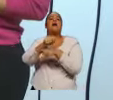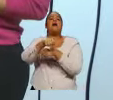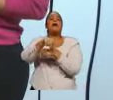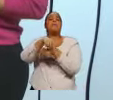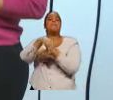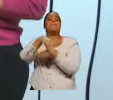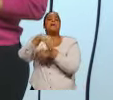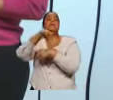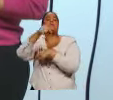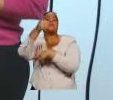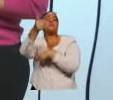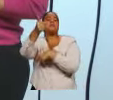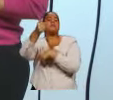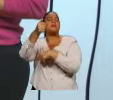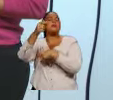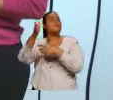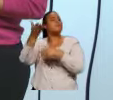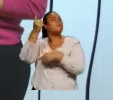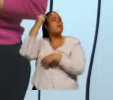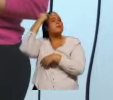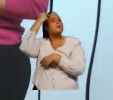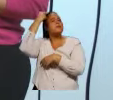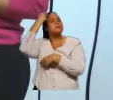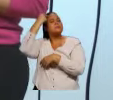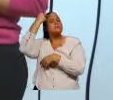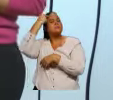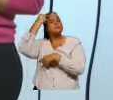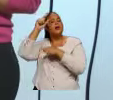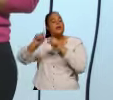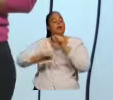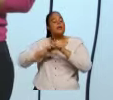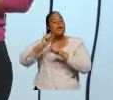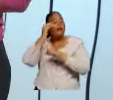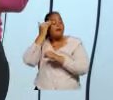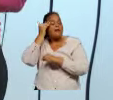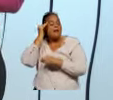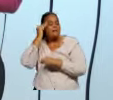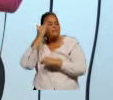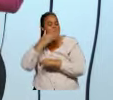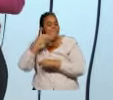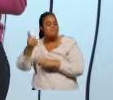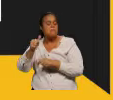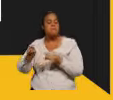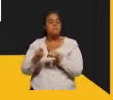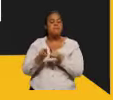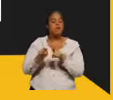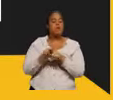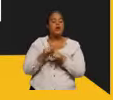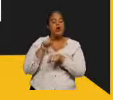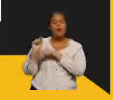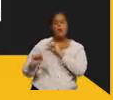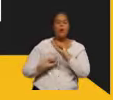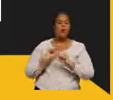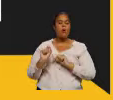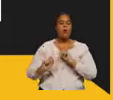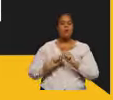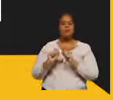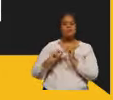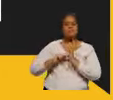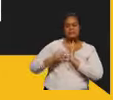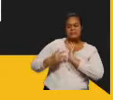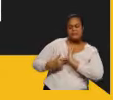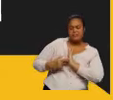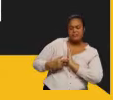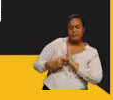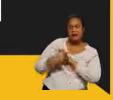para a gente pensar e é para a gente entender melhor o que é o que que